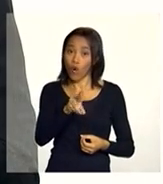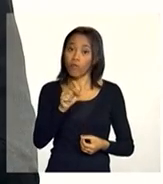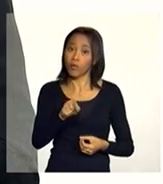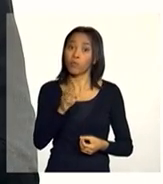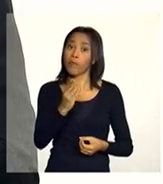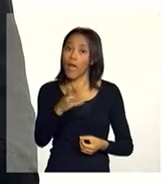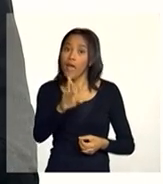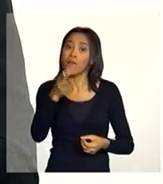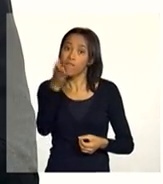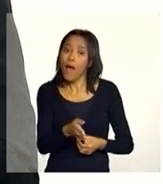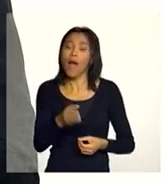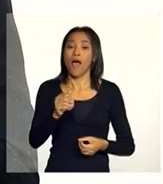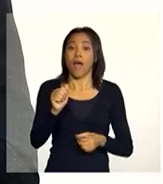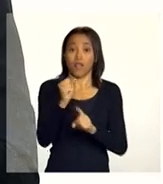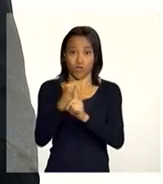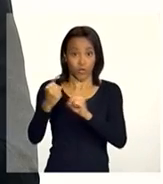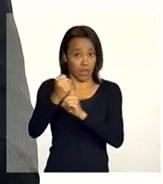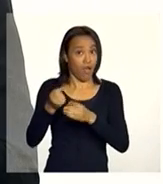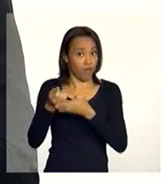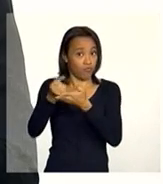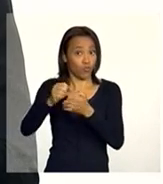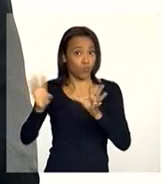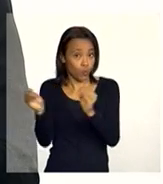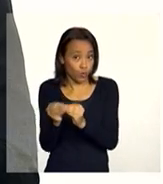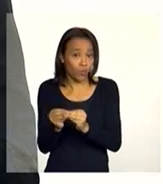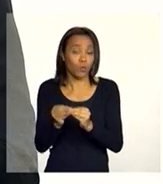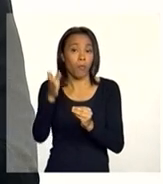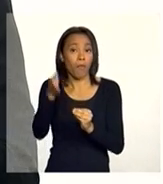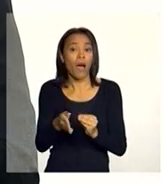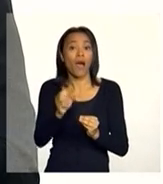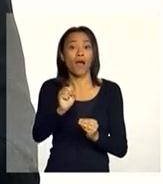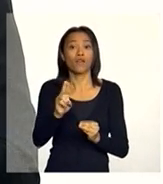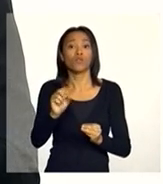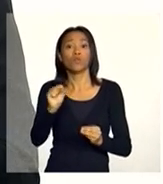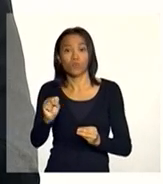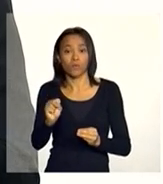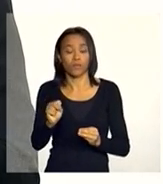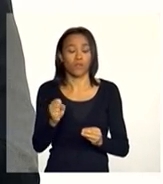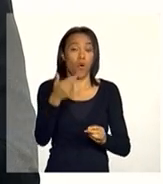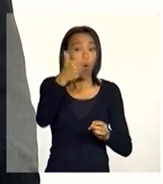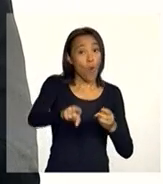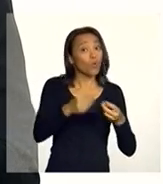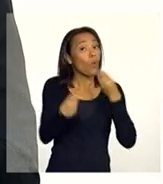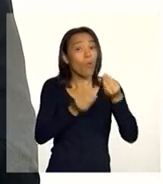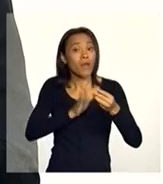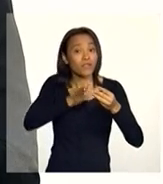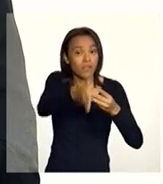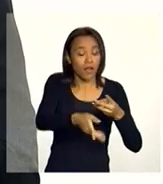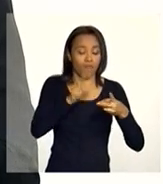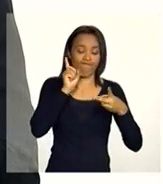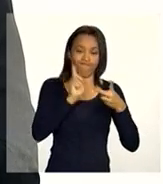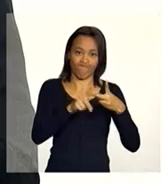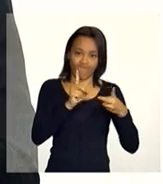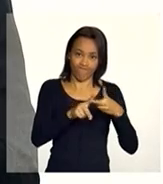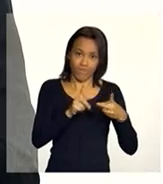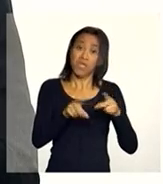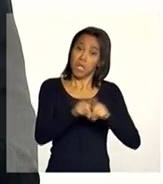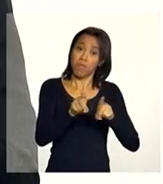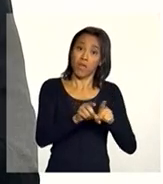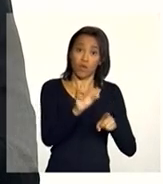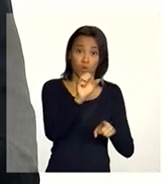bar Assistência Social tudo junto barred suas outra forma é acessando o site do